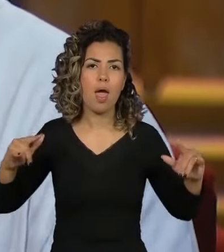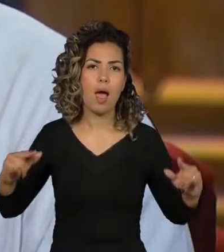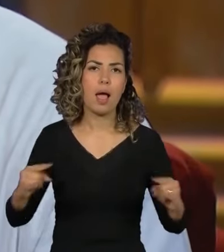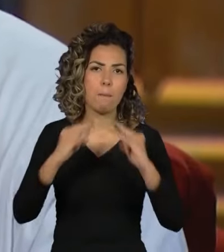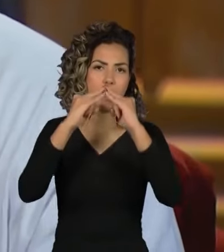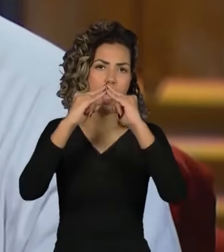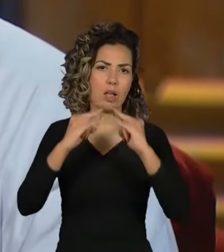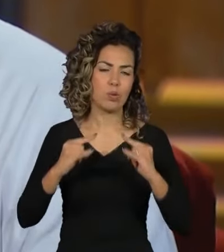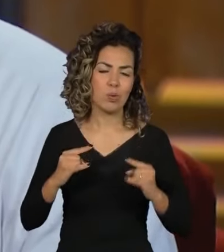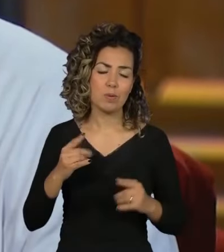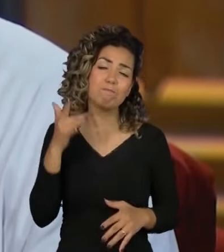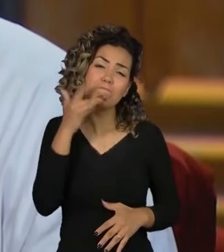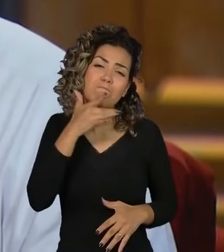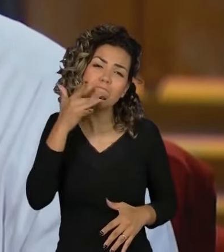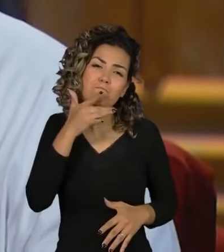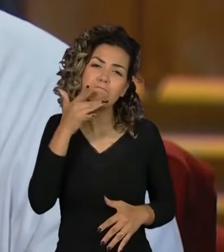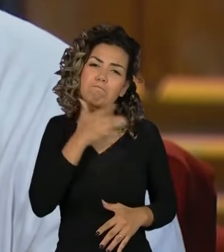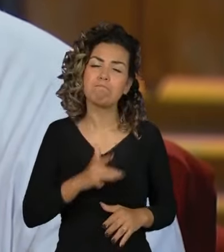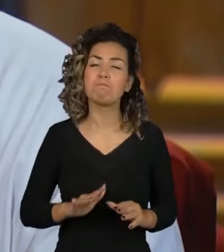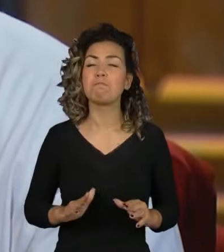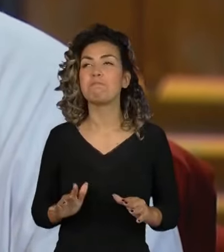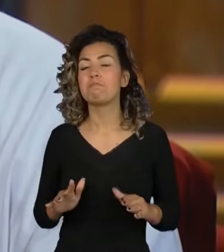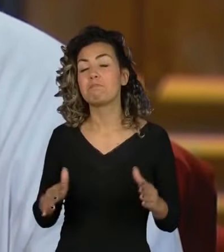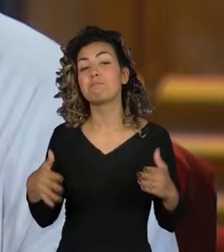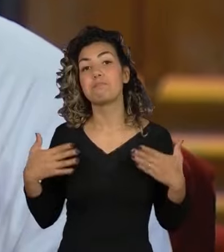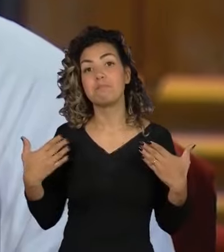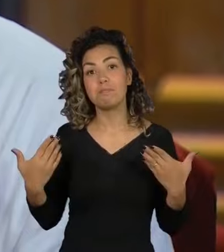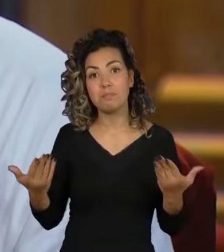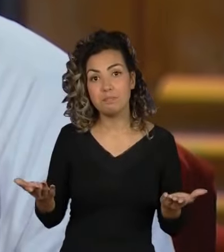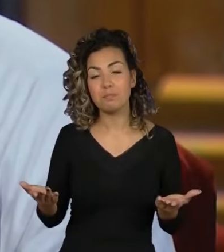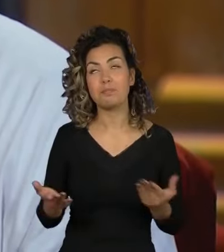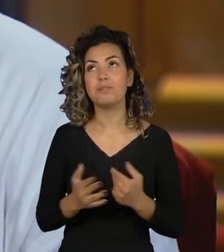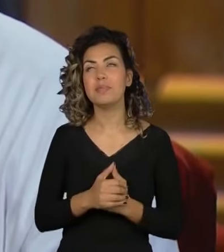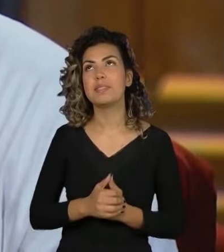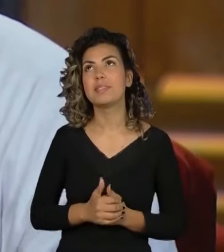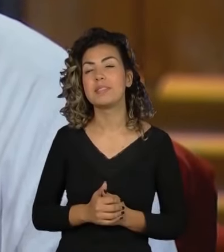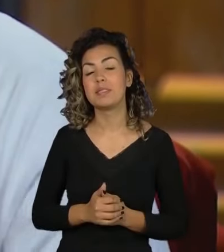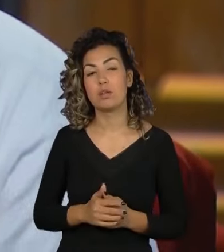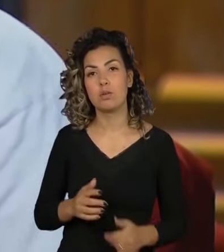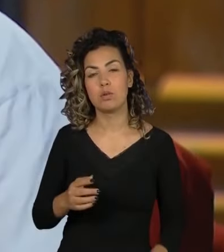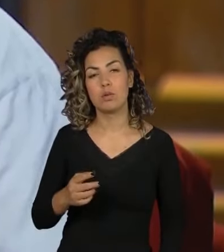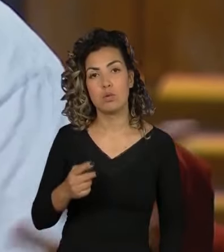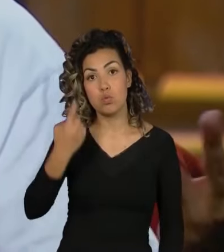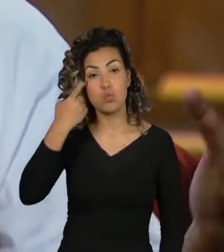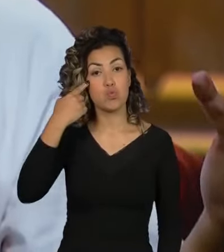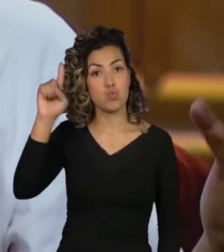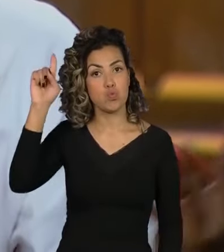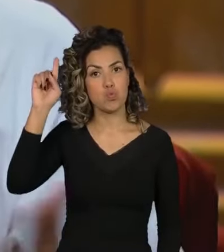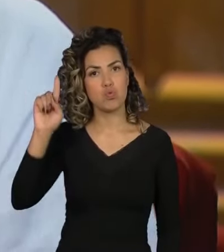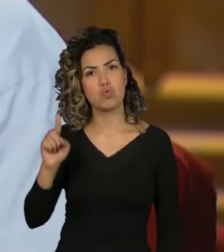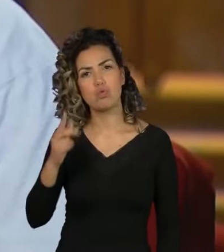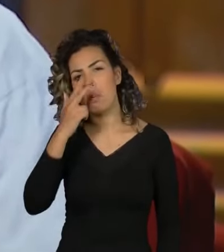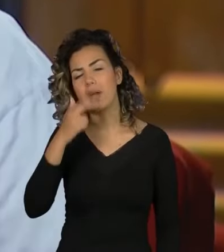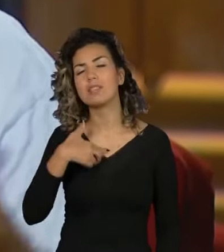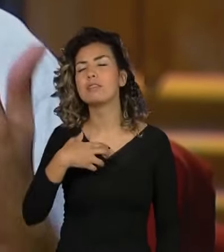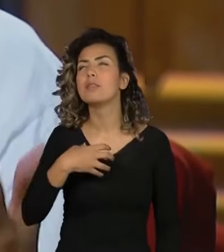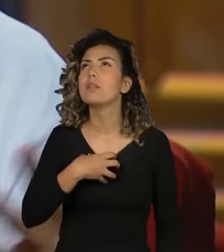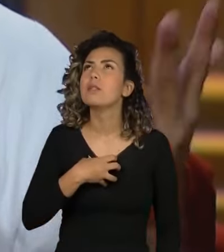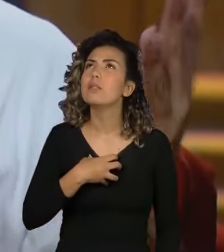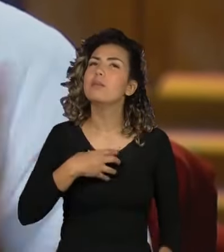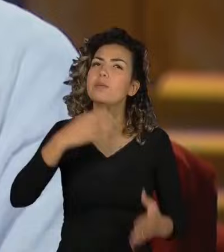camping era uma parada bem gostosa e foi quando no último dia eu estava naquele sentimento de gratidão naquela